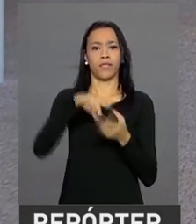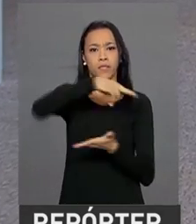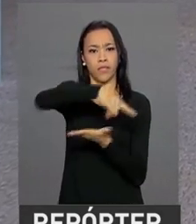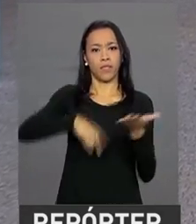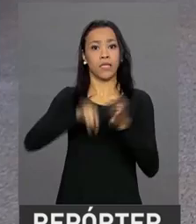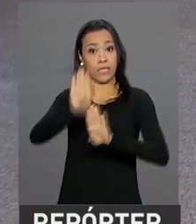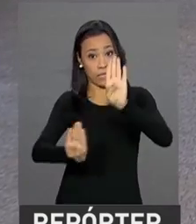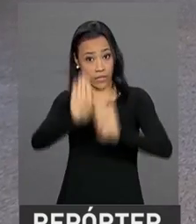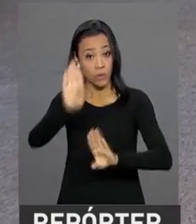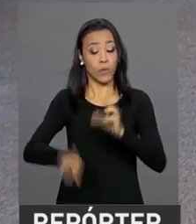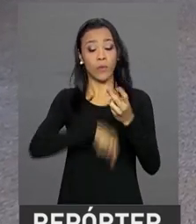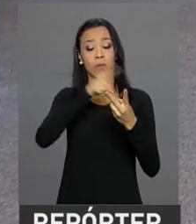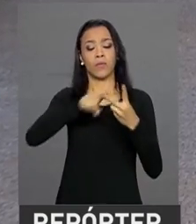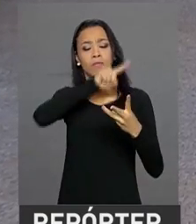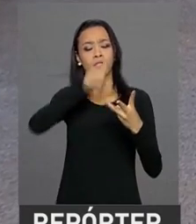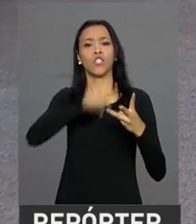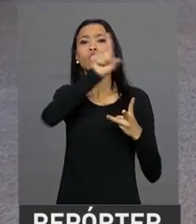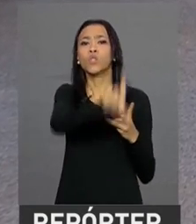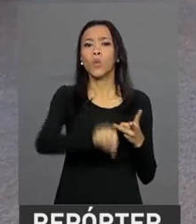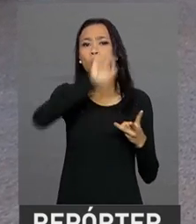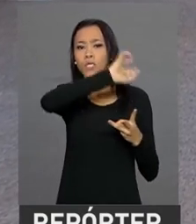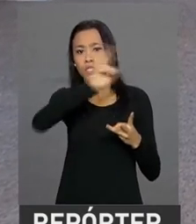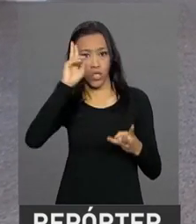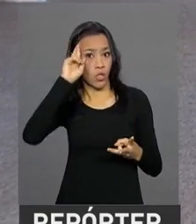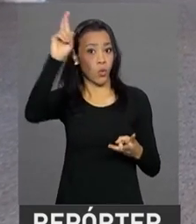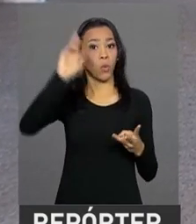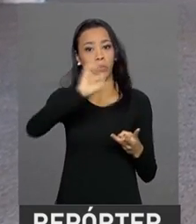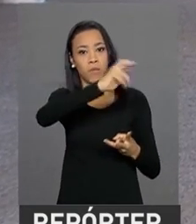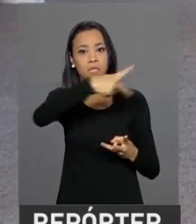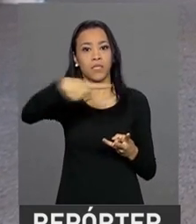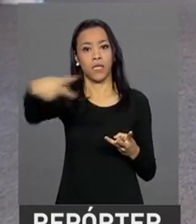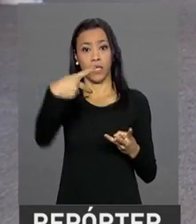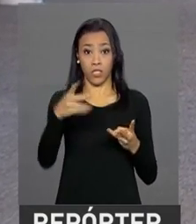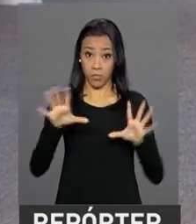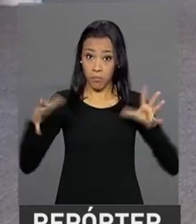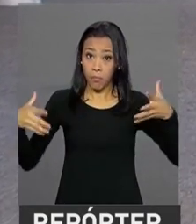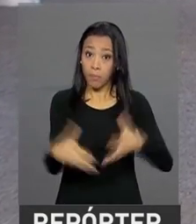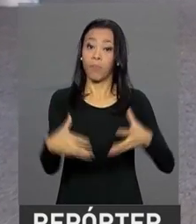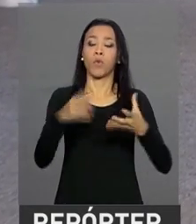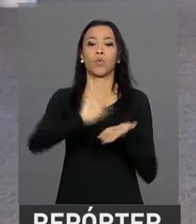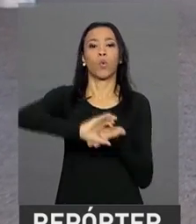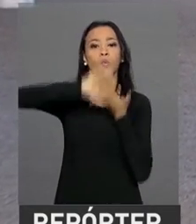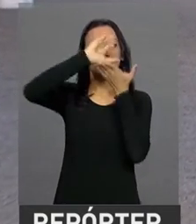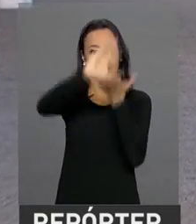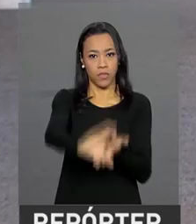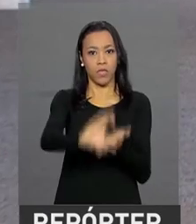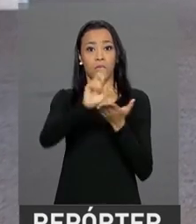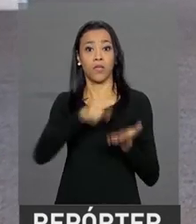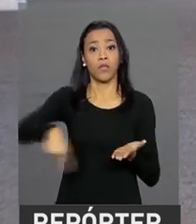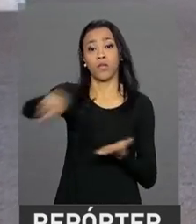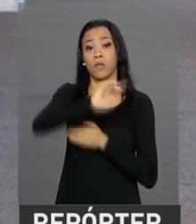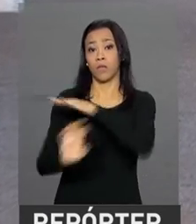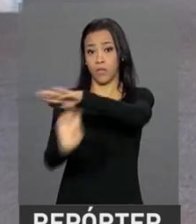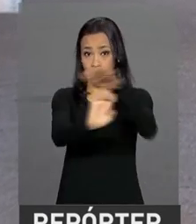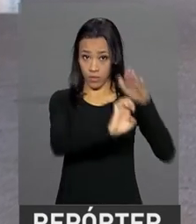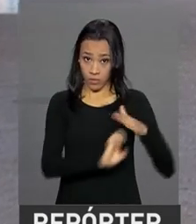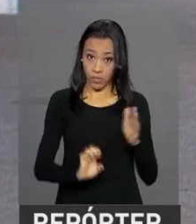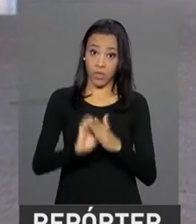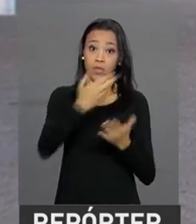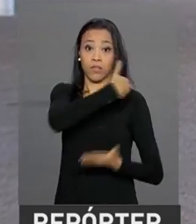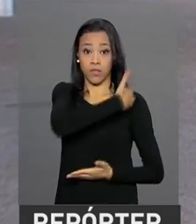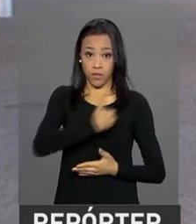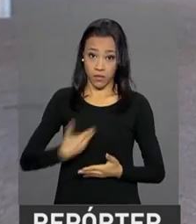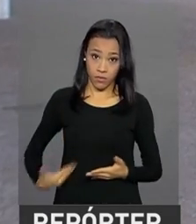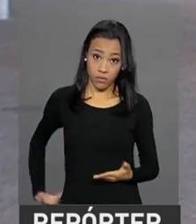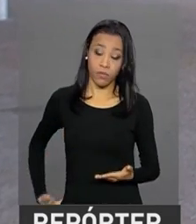nomeação de diretores, presidentes, membros do Conselho de Administração de empresas públicas e empresas sociedades